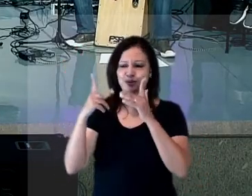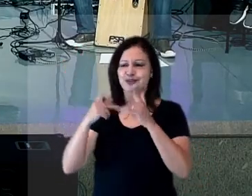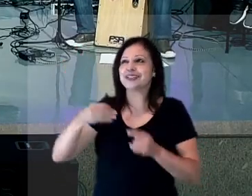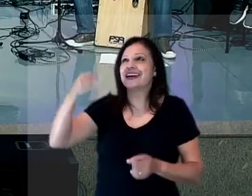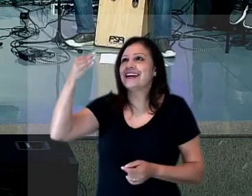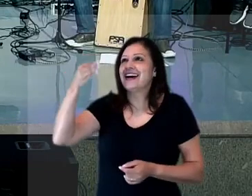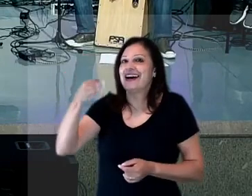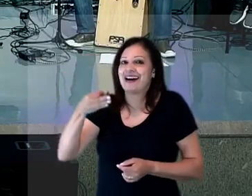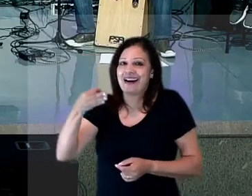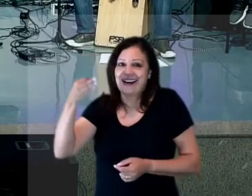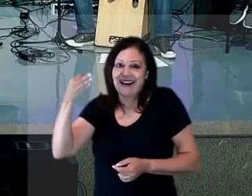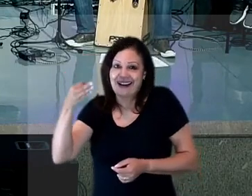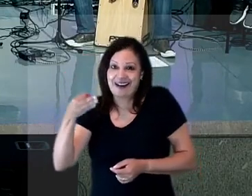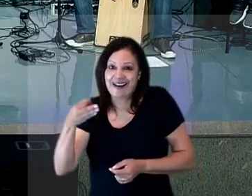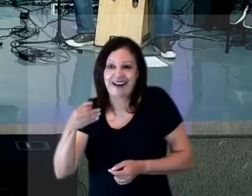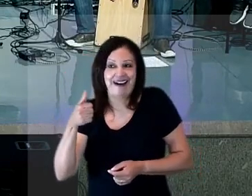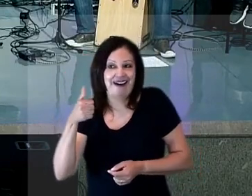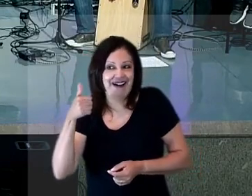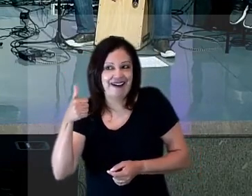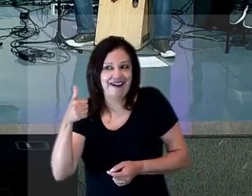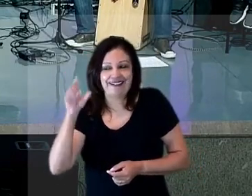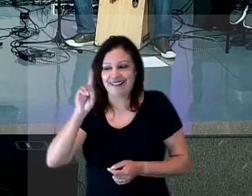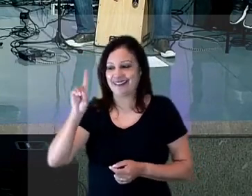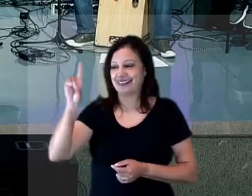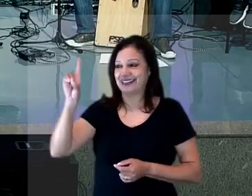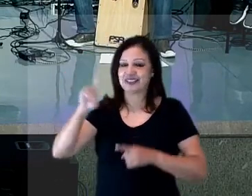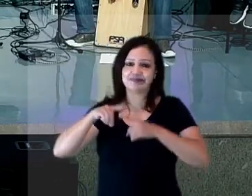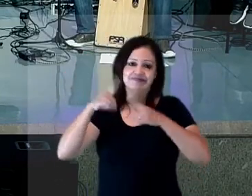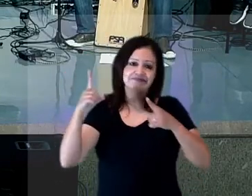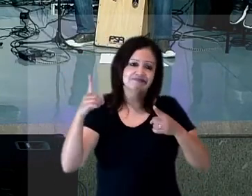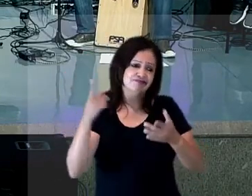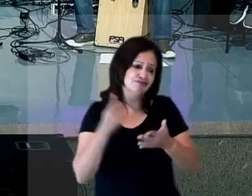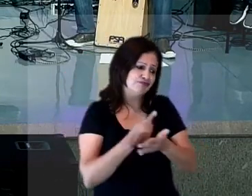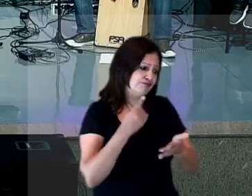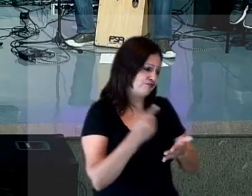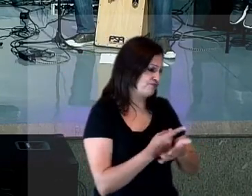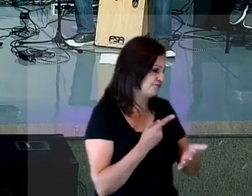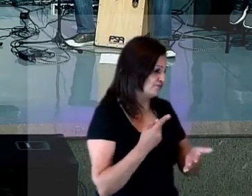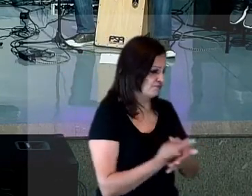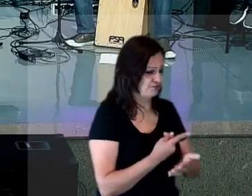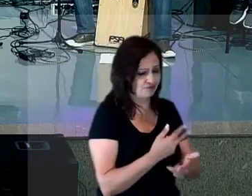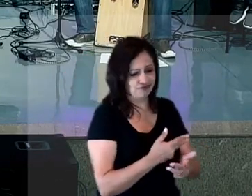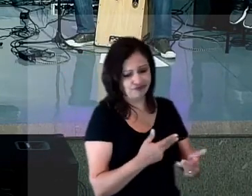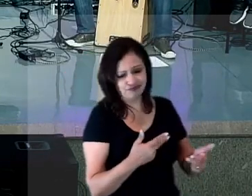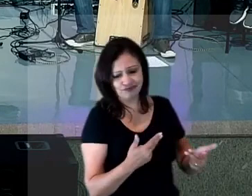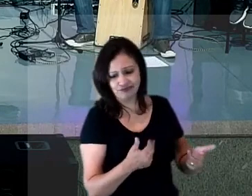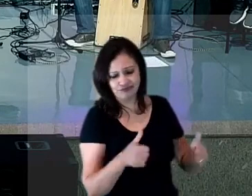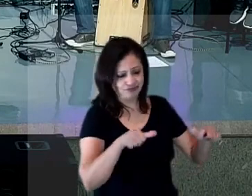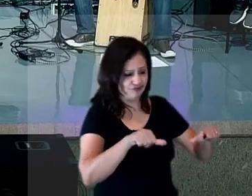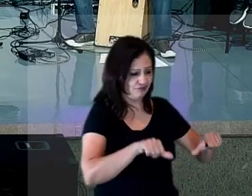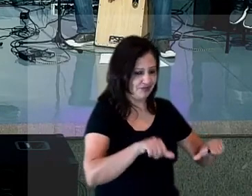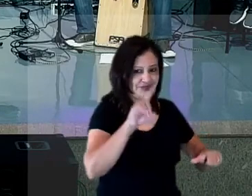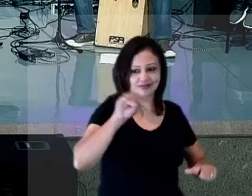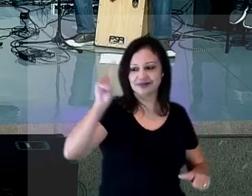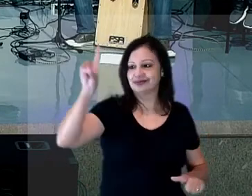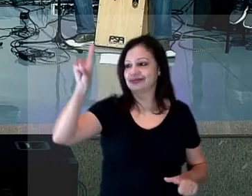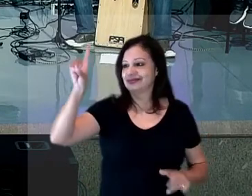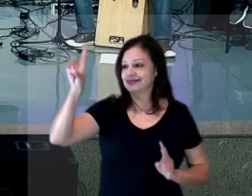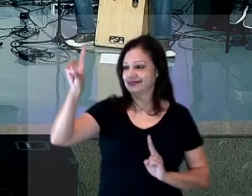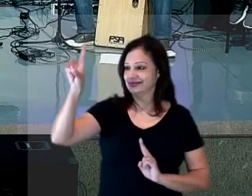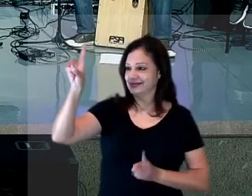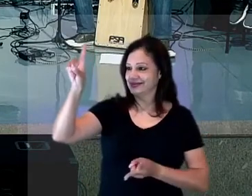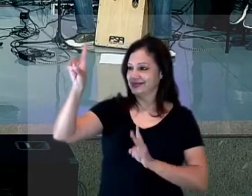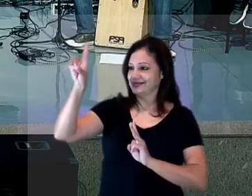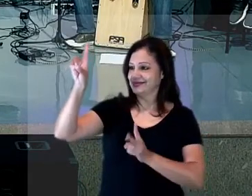Se tudo der certo, Ele é Deus. Mas se não der, continua sendo Deus.